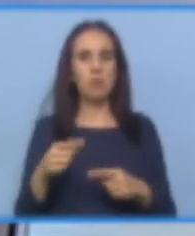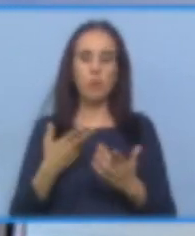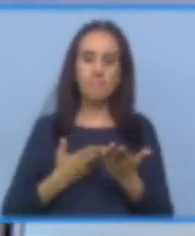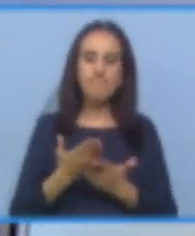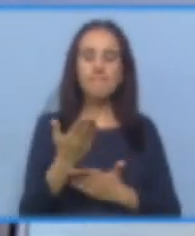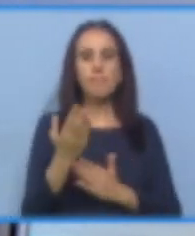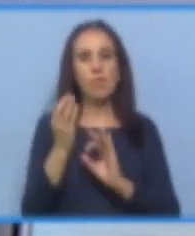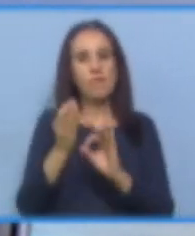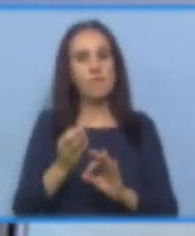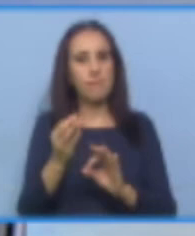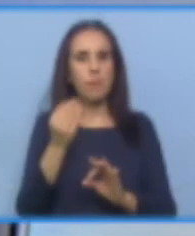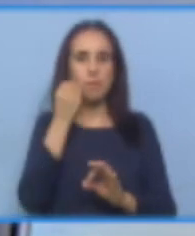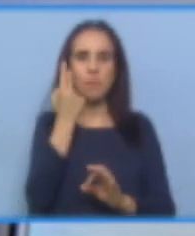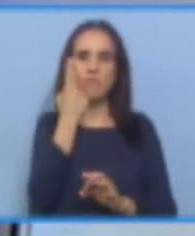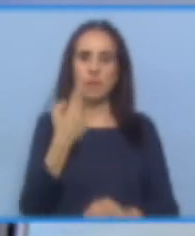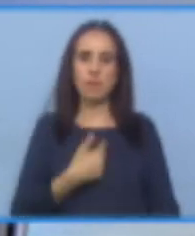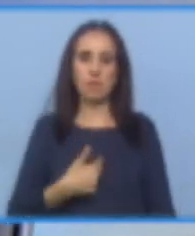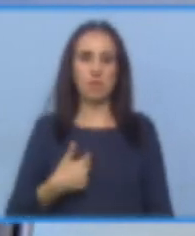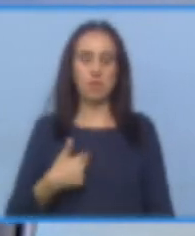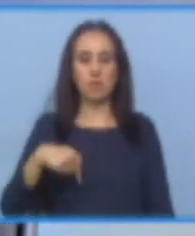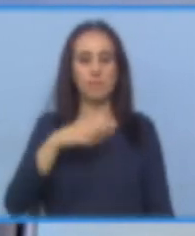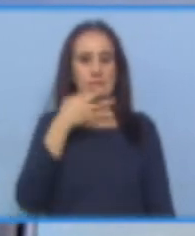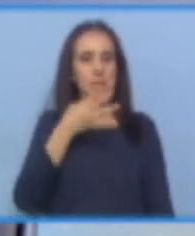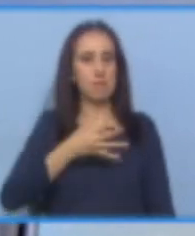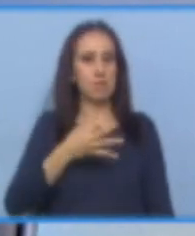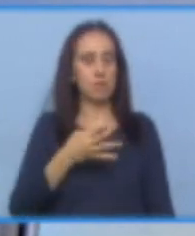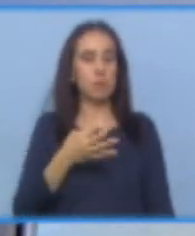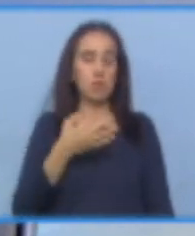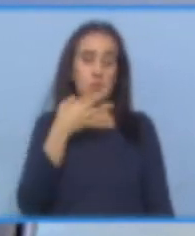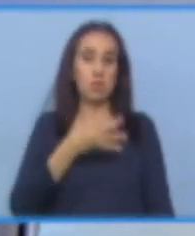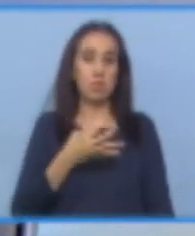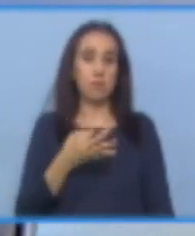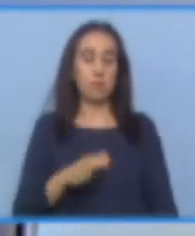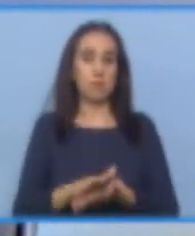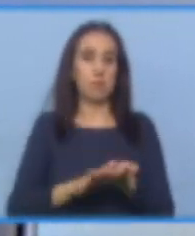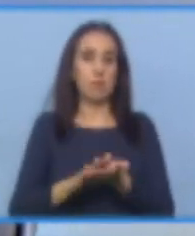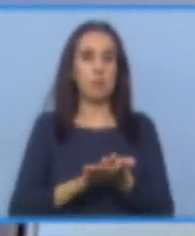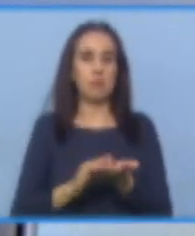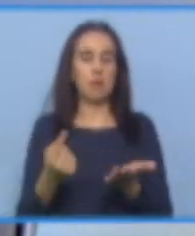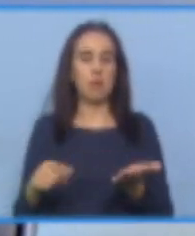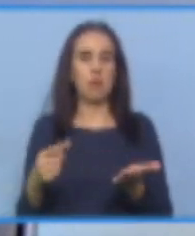prossecução e a manutenção daquilo que é a vivência cristã, em que acreditamos e que acreditamos ser a base